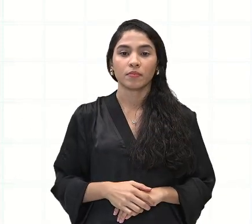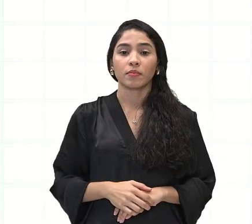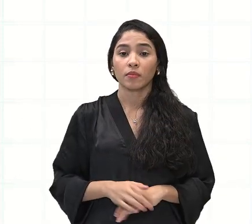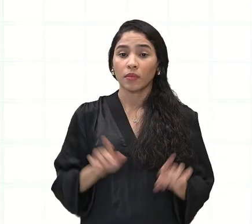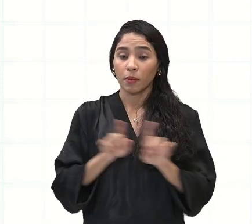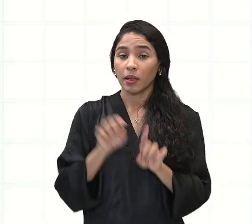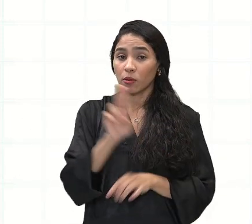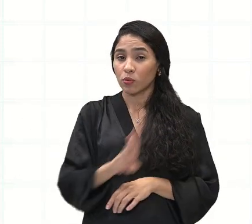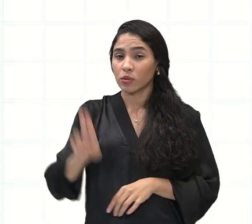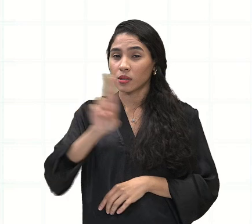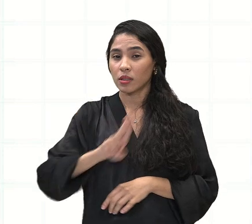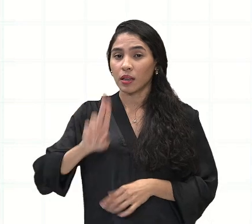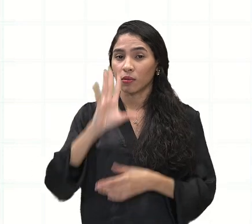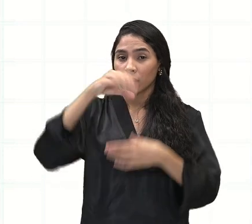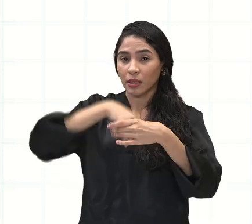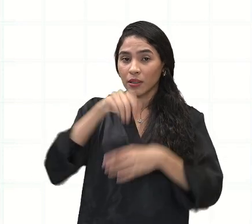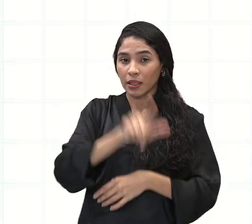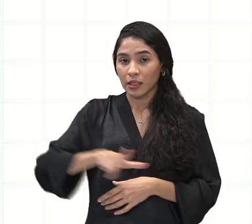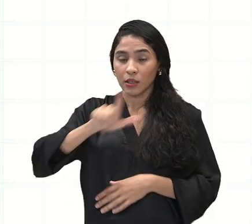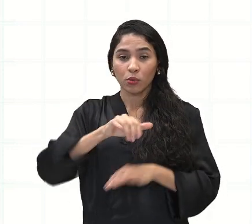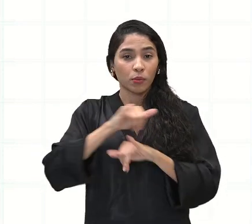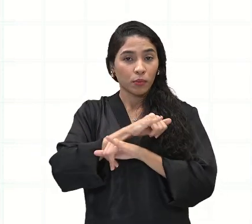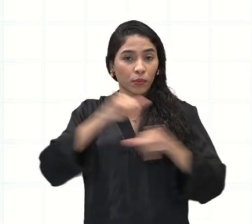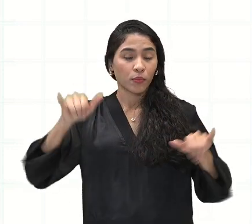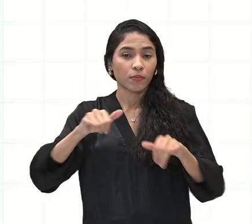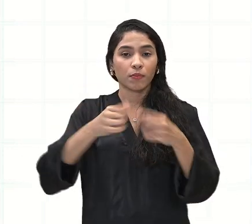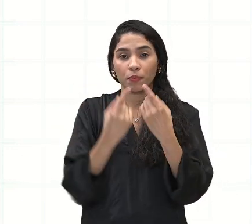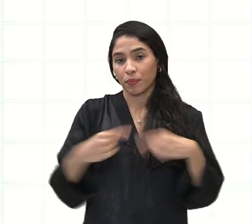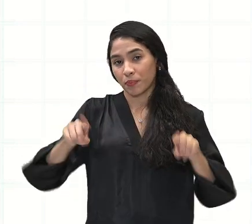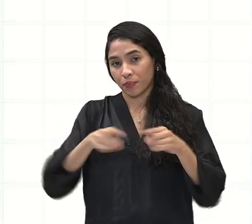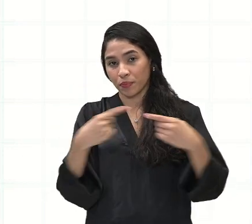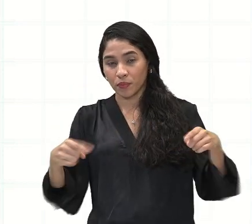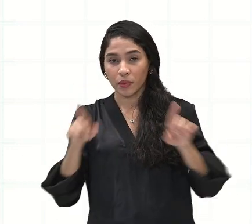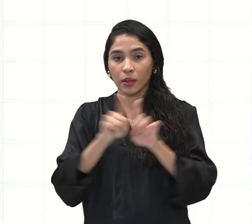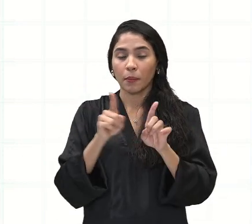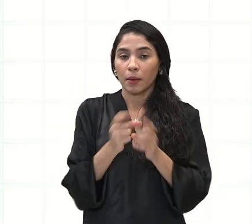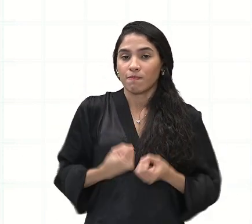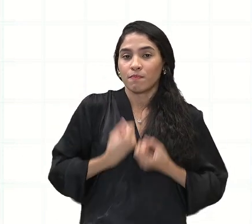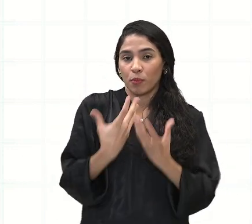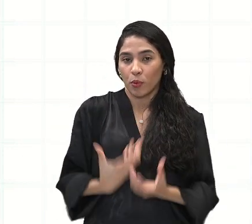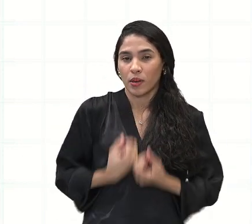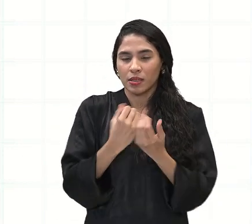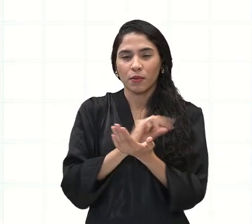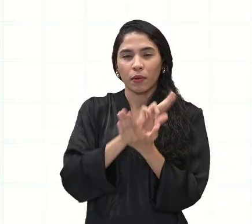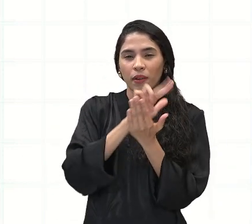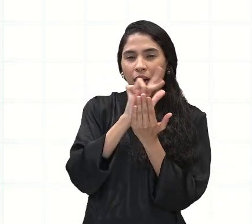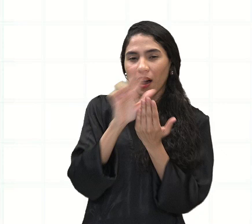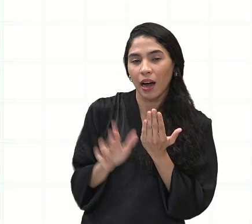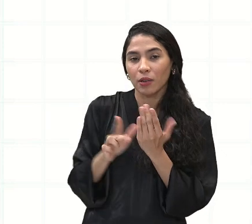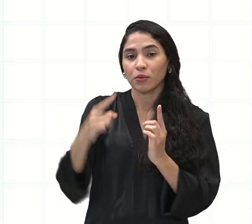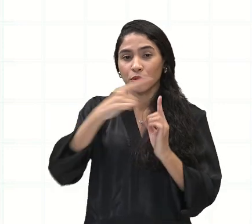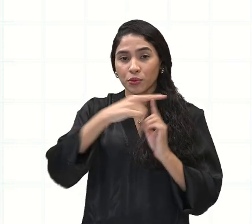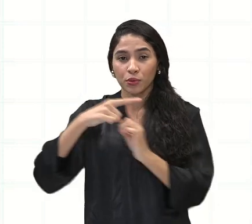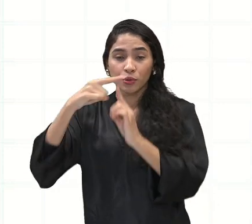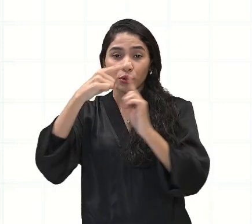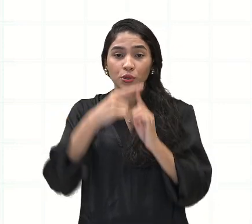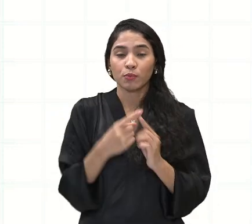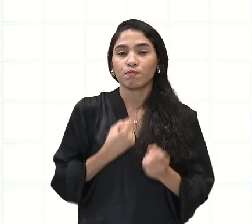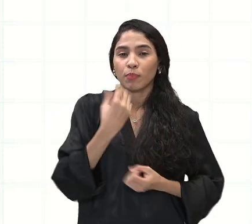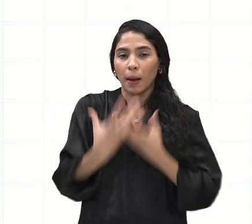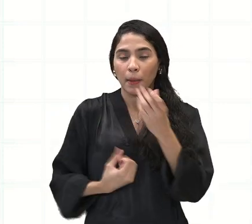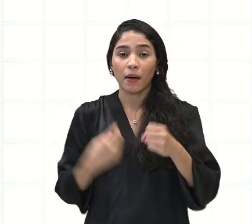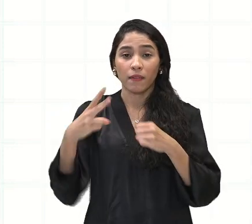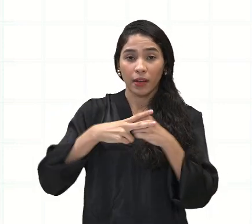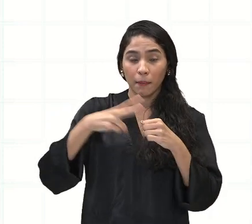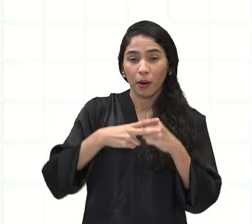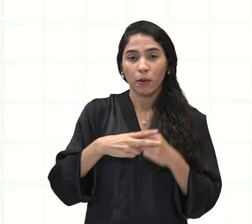utilizadas na literatura, na publicidade, na música, na poesia, em diversas formas de expressão verbal. Principalmente nessas, né?